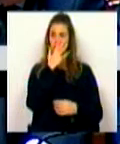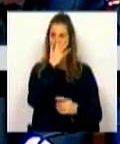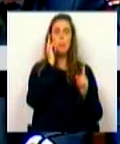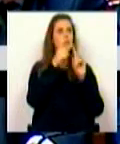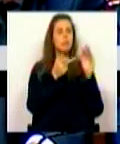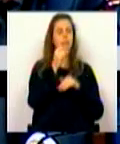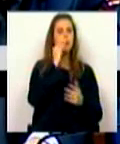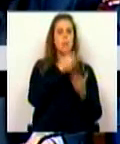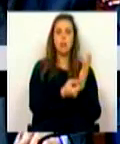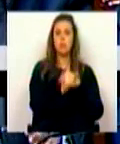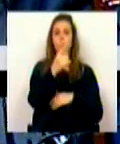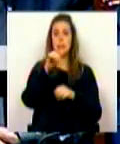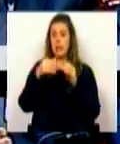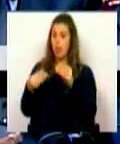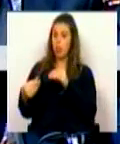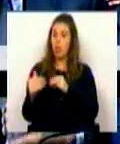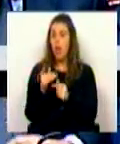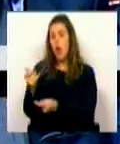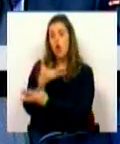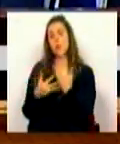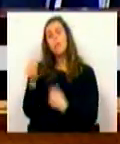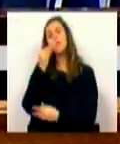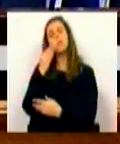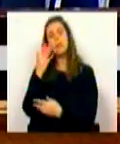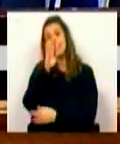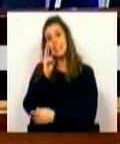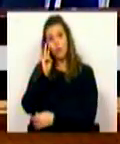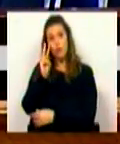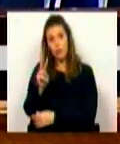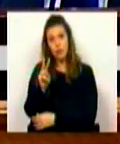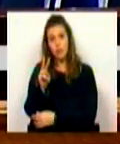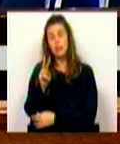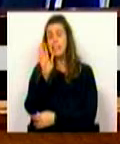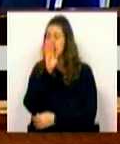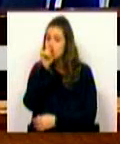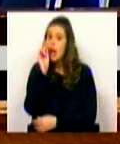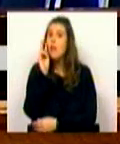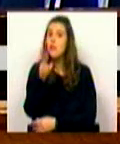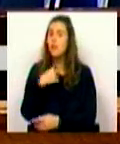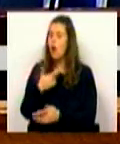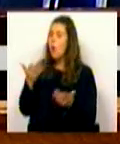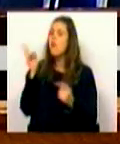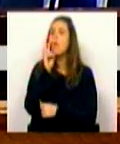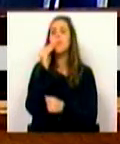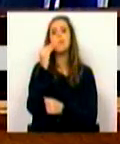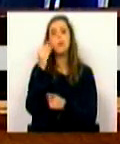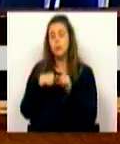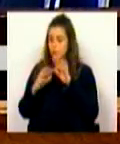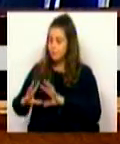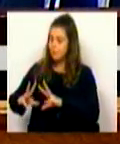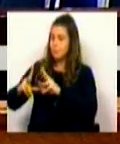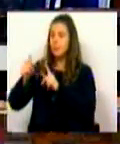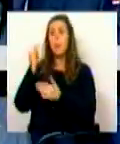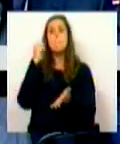de impostos, mas pela dinâmica da economia. Se for ver qual é a incidência do crescimento